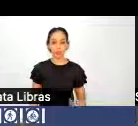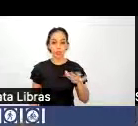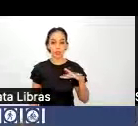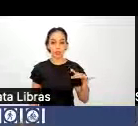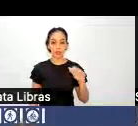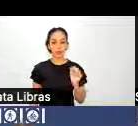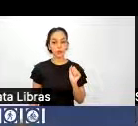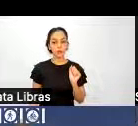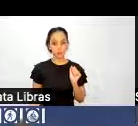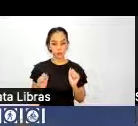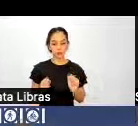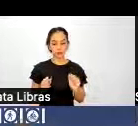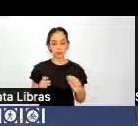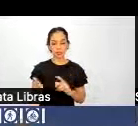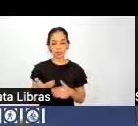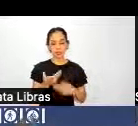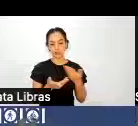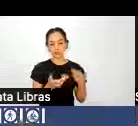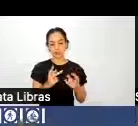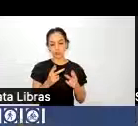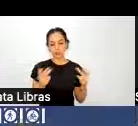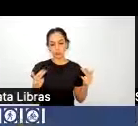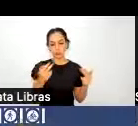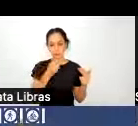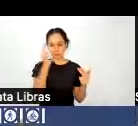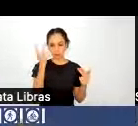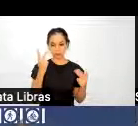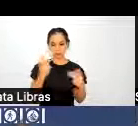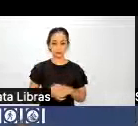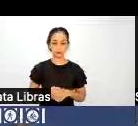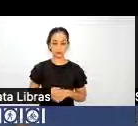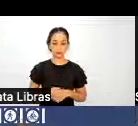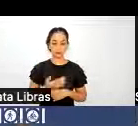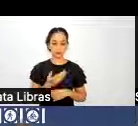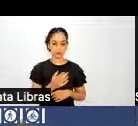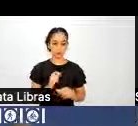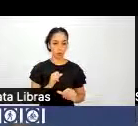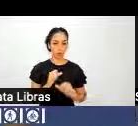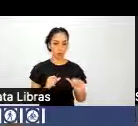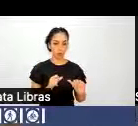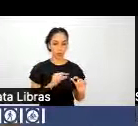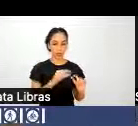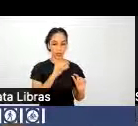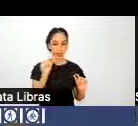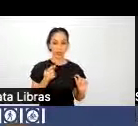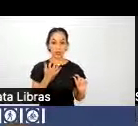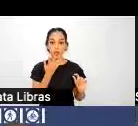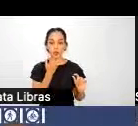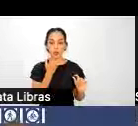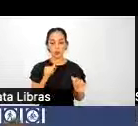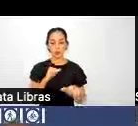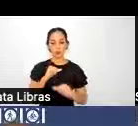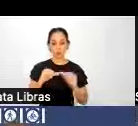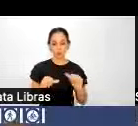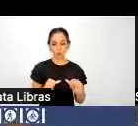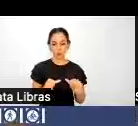podem acolher várias pessoas. Nesse caso, o diagrama muda de cor, ele é basicamente